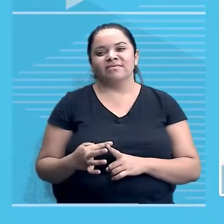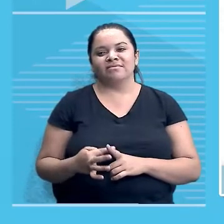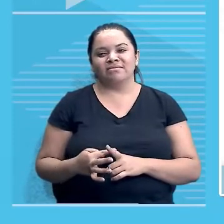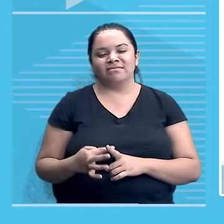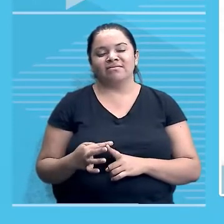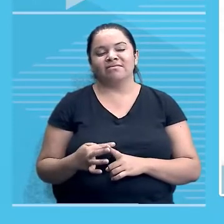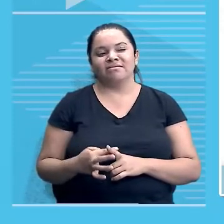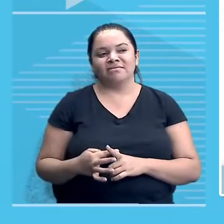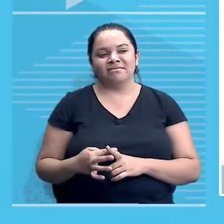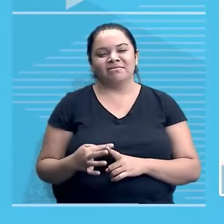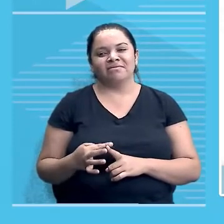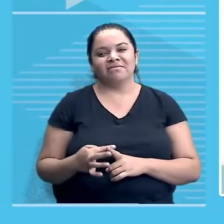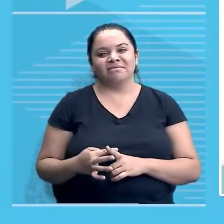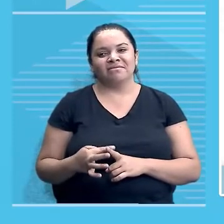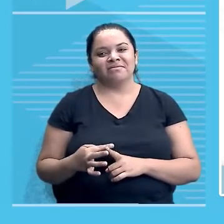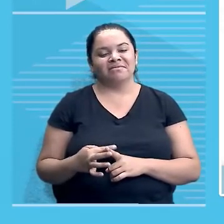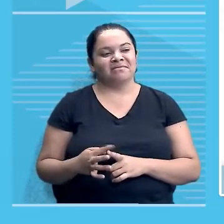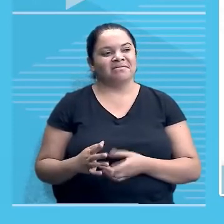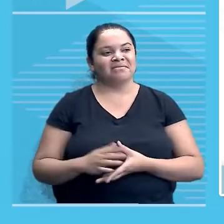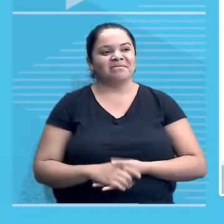Confere.